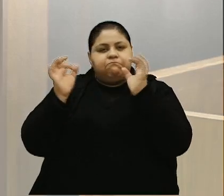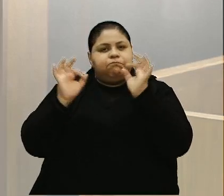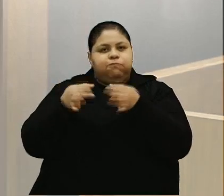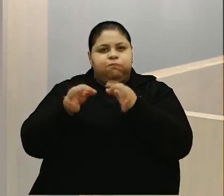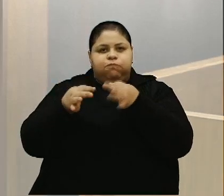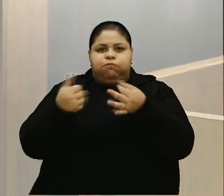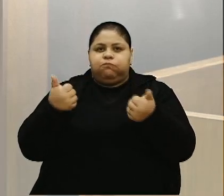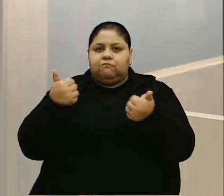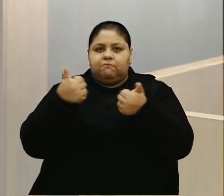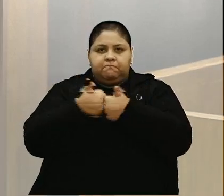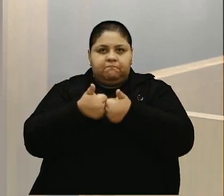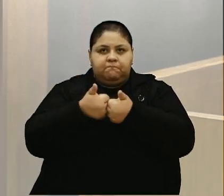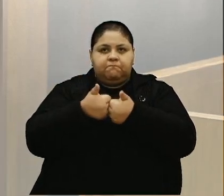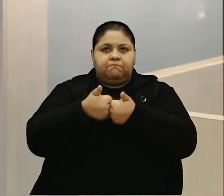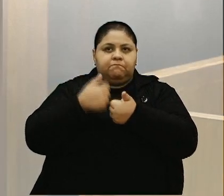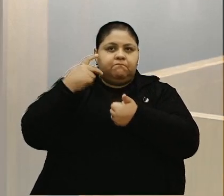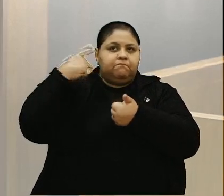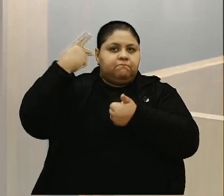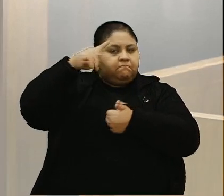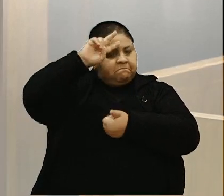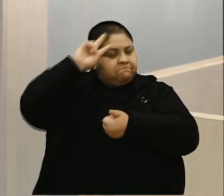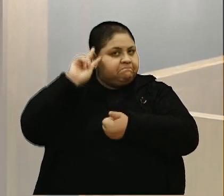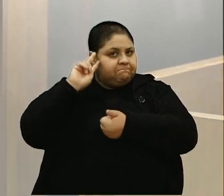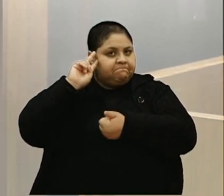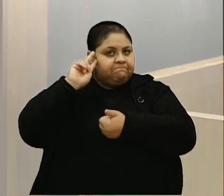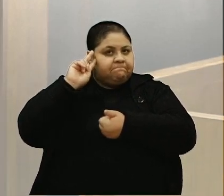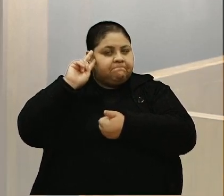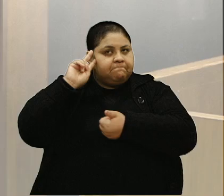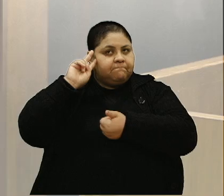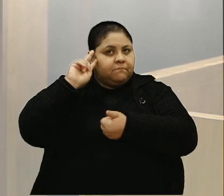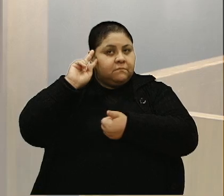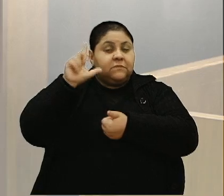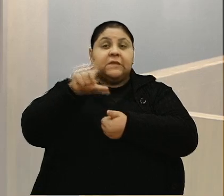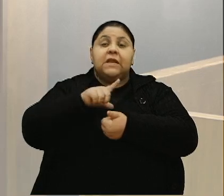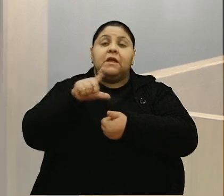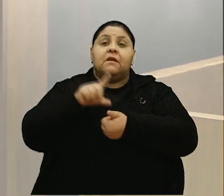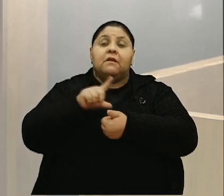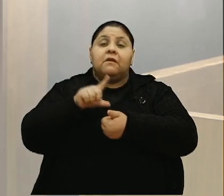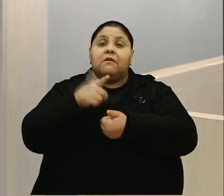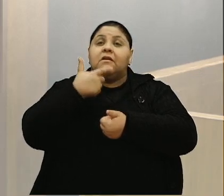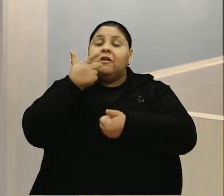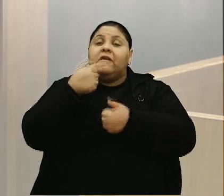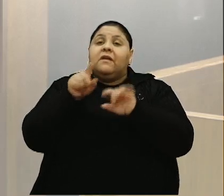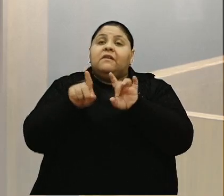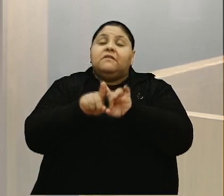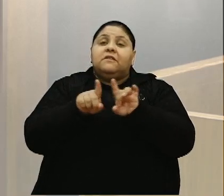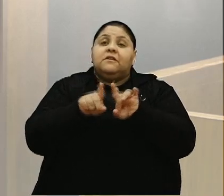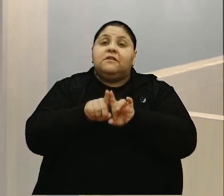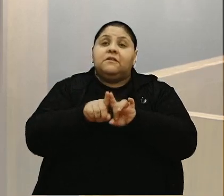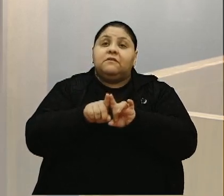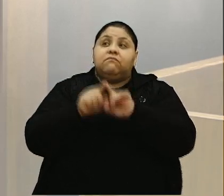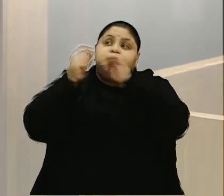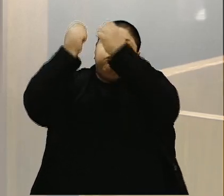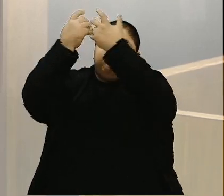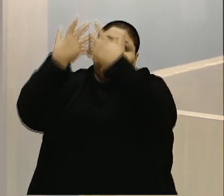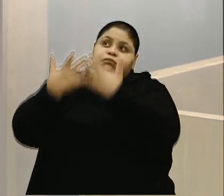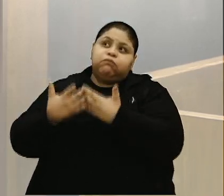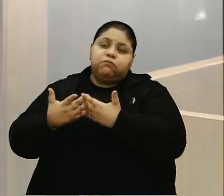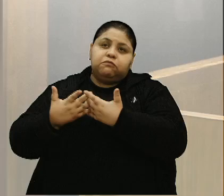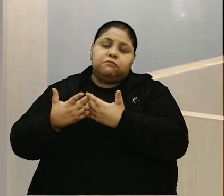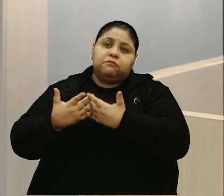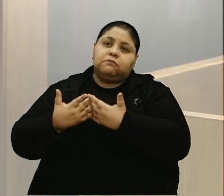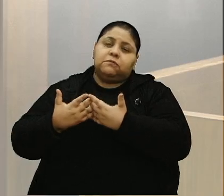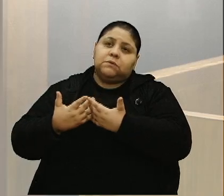junto com o senhor vereador Velocino Ex, nós temos que ressaltar então e ilustrar os